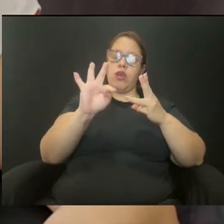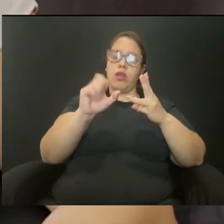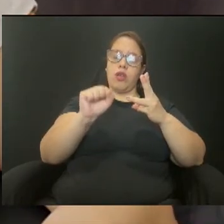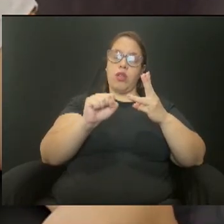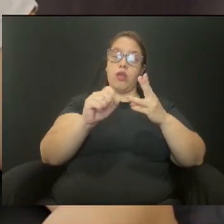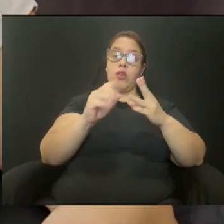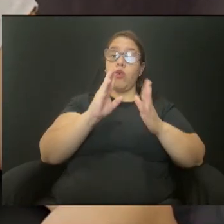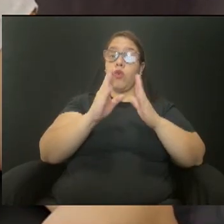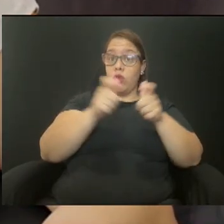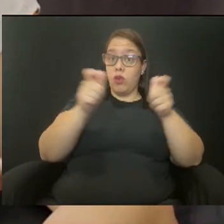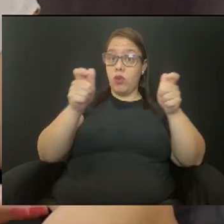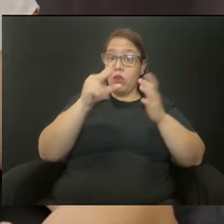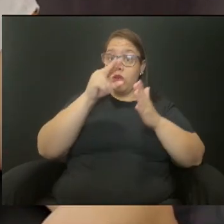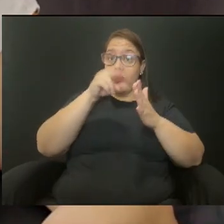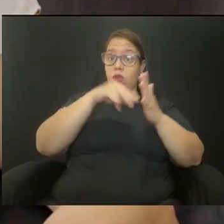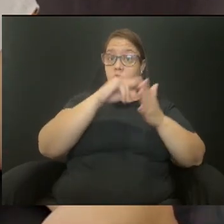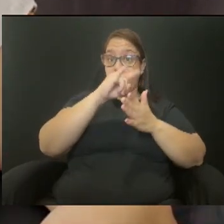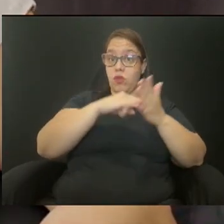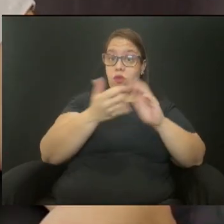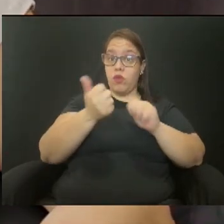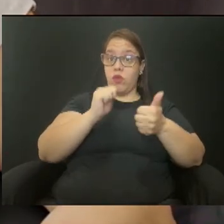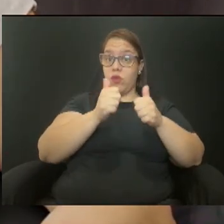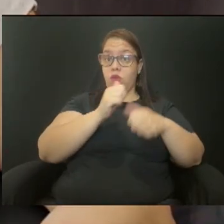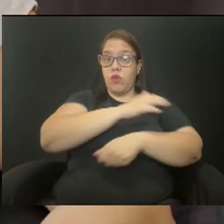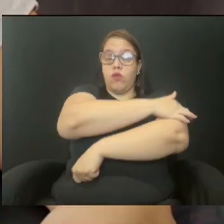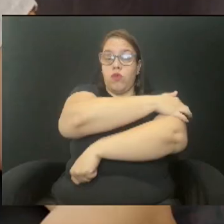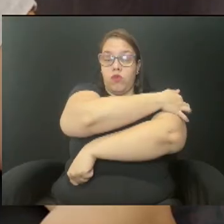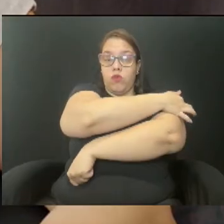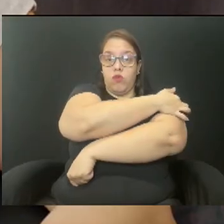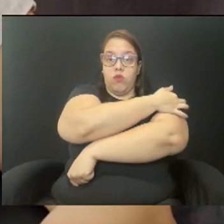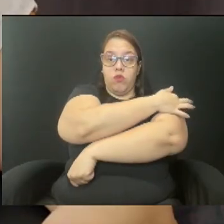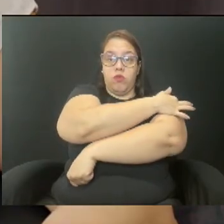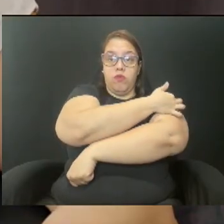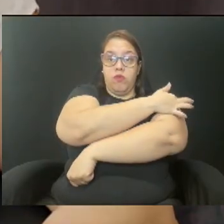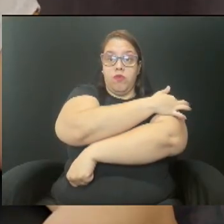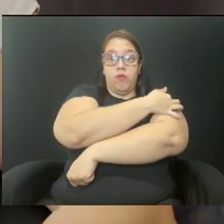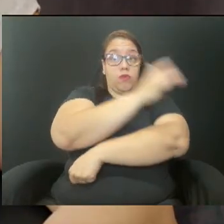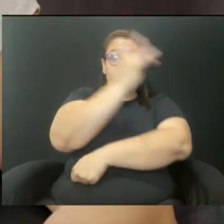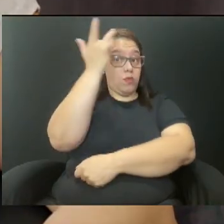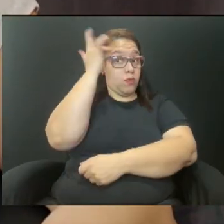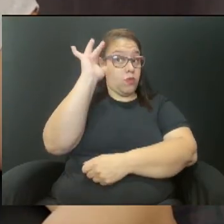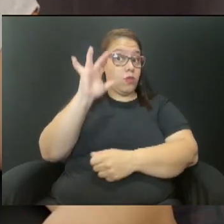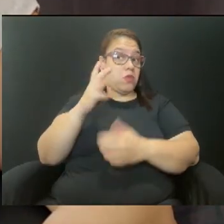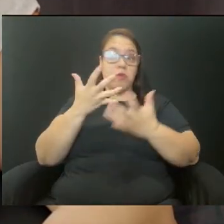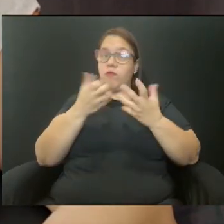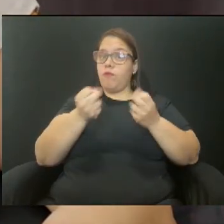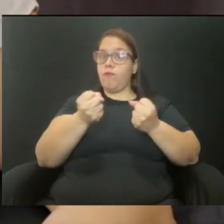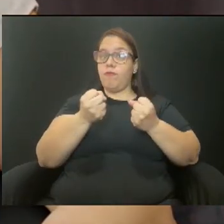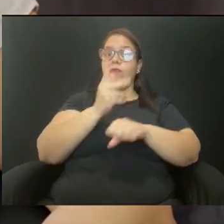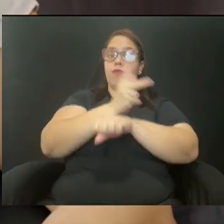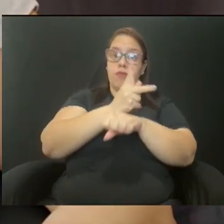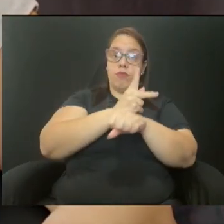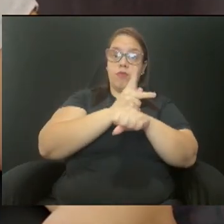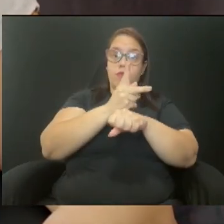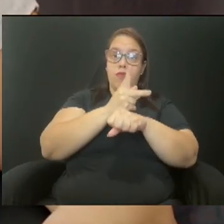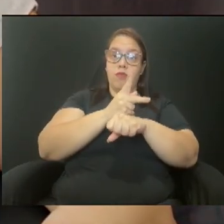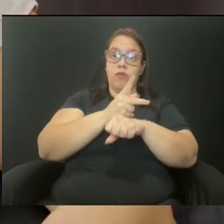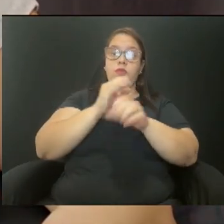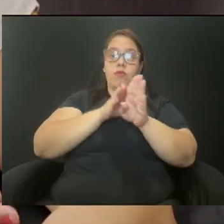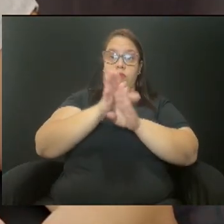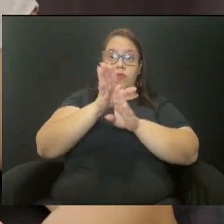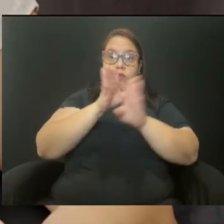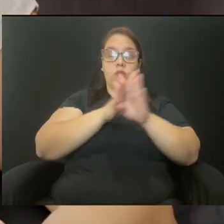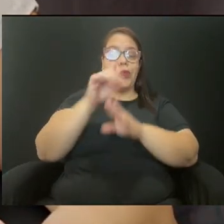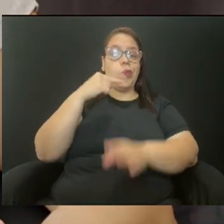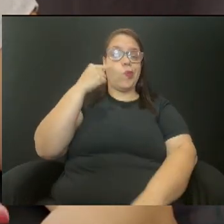analisar, você vai recebê-los. É importante que, se você não entenda ou não aceite, que você busque uma orientação de um advogado